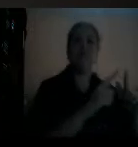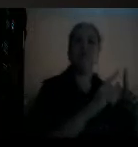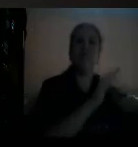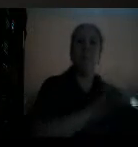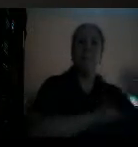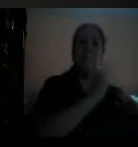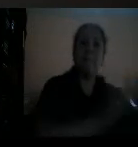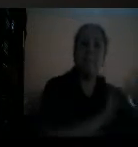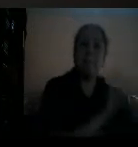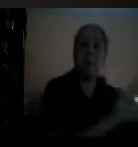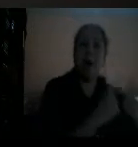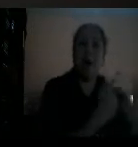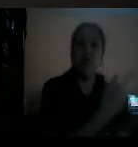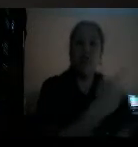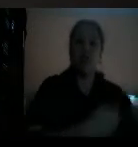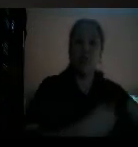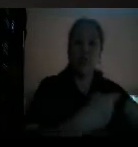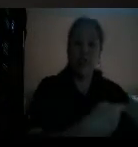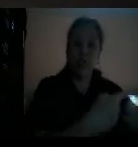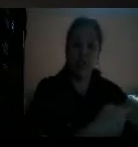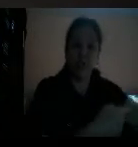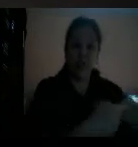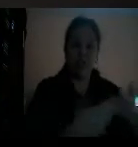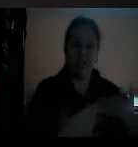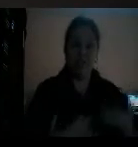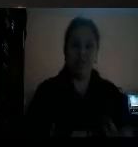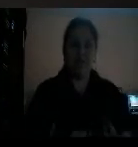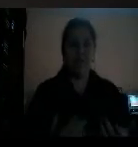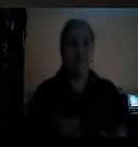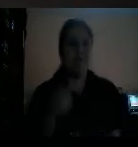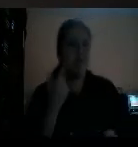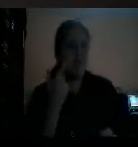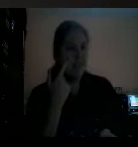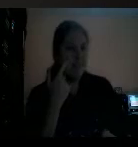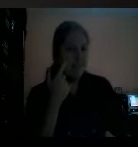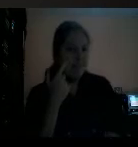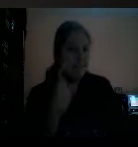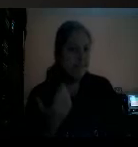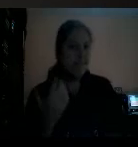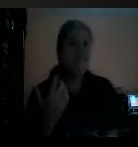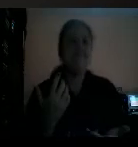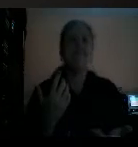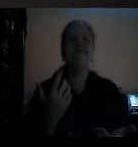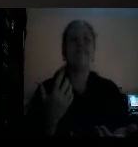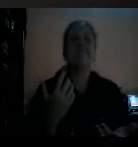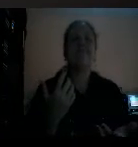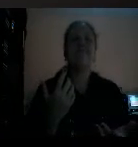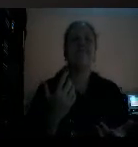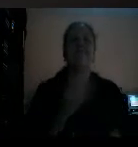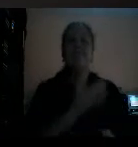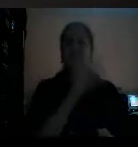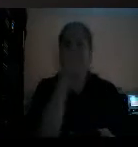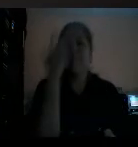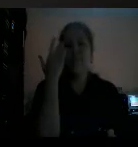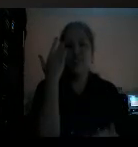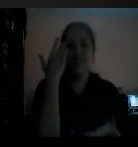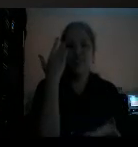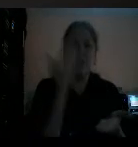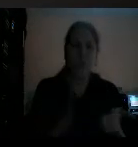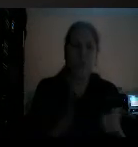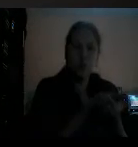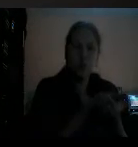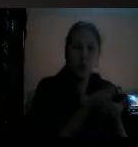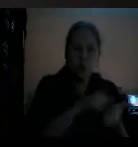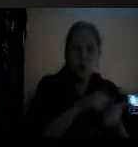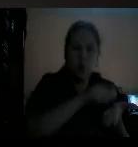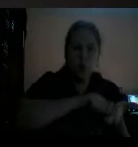geográfico, mostramos sua aliança ali teórica que vai levar à visão racista da Segunda Guerra Mundial. Por isso que a gente falou que ele é importante